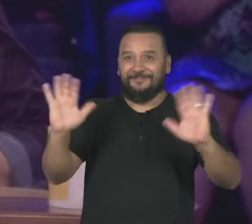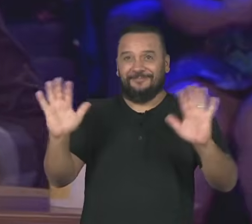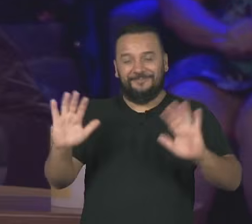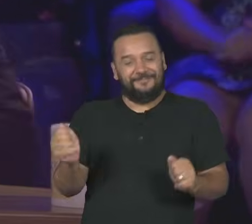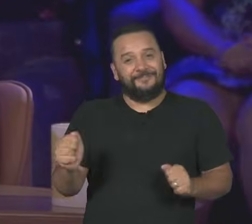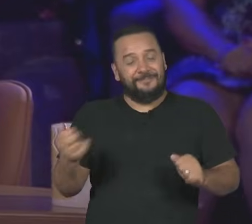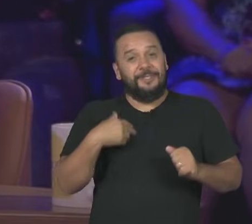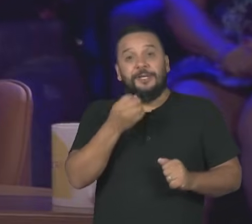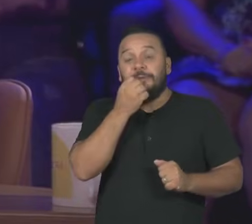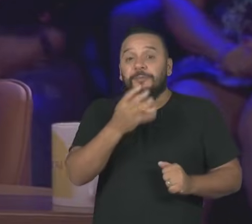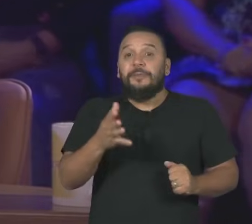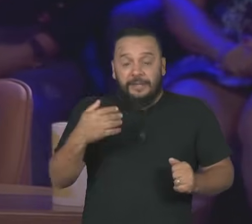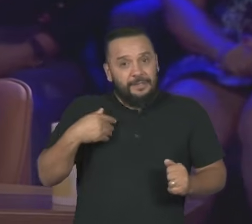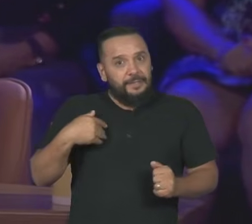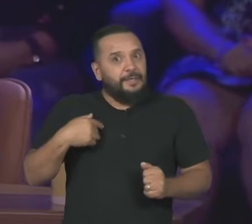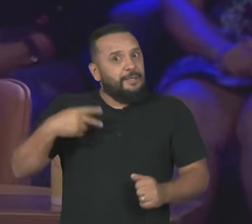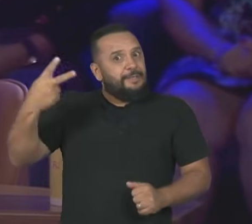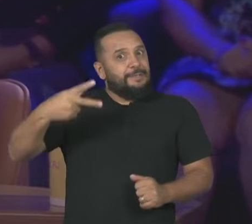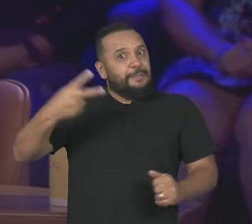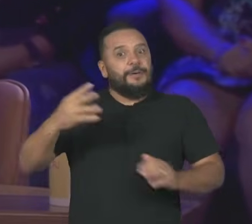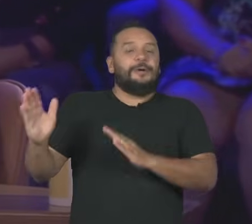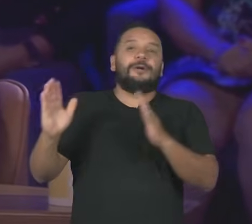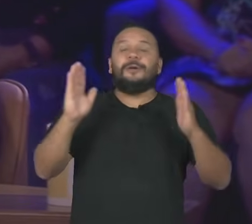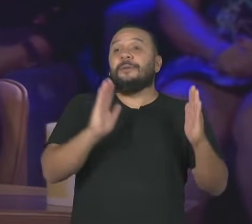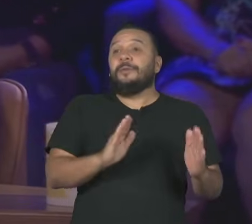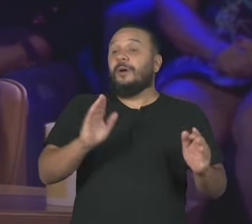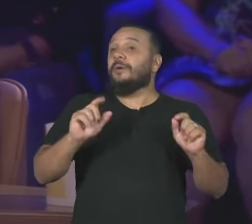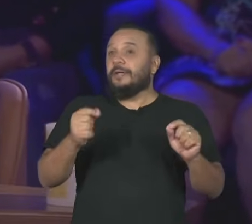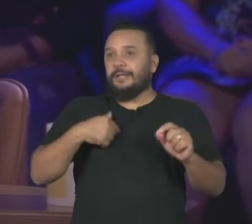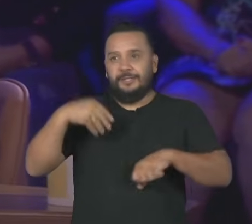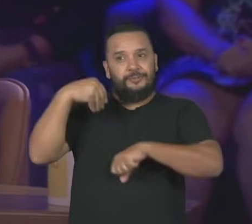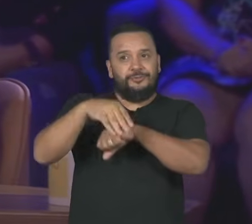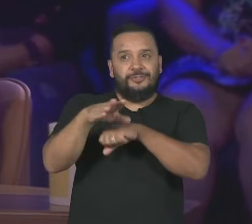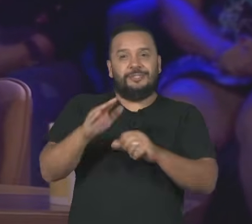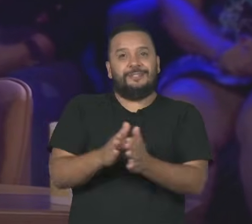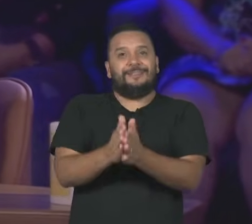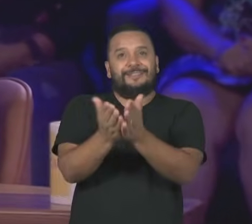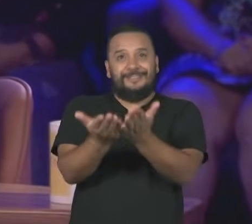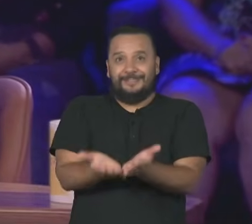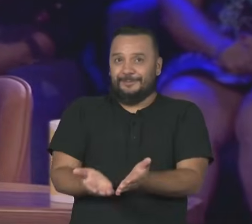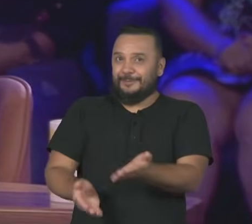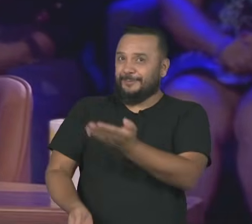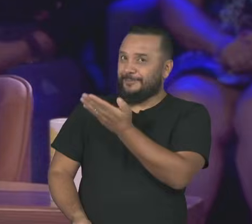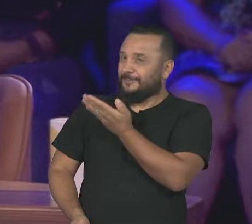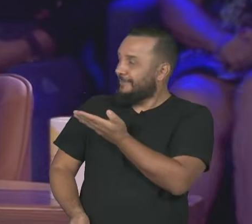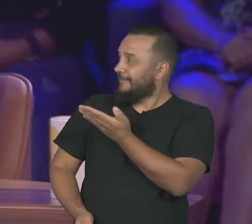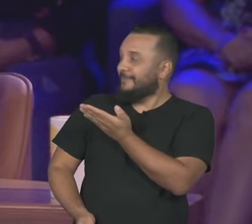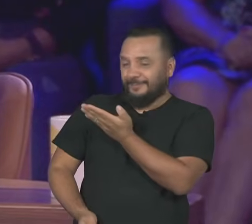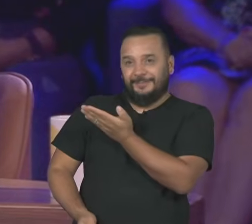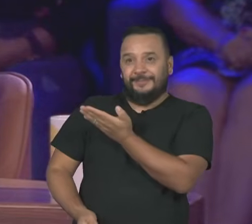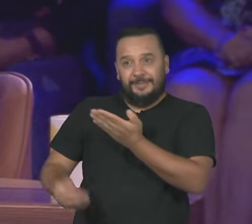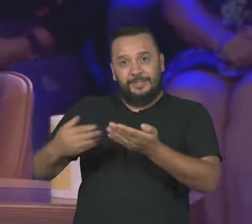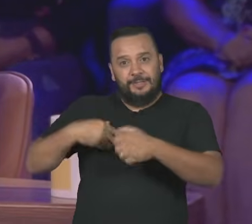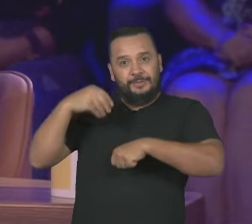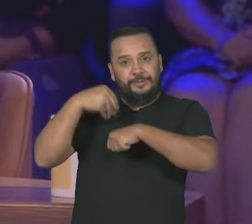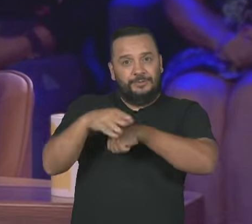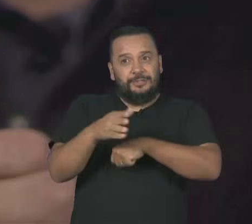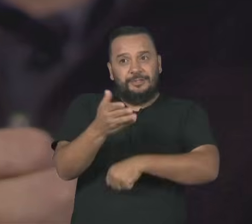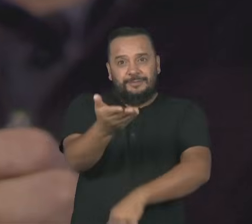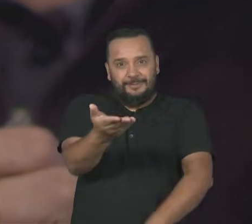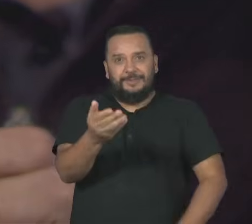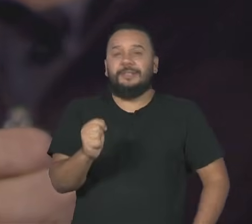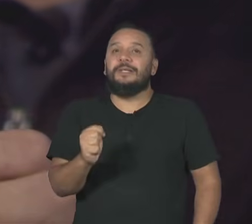E muito bem, todo segundo bloco a gente dá uma dica de livro. Eu quero dar uma dica de livro